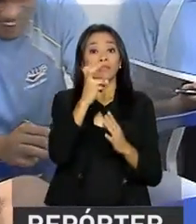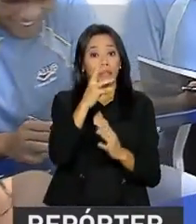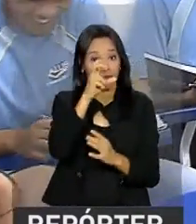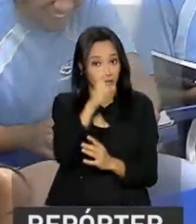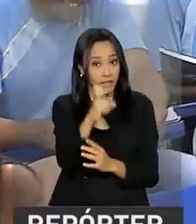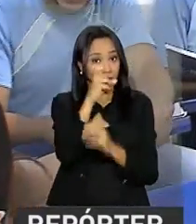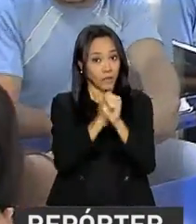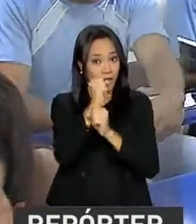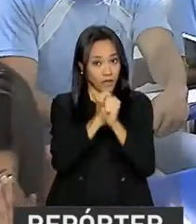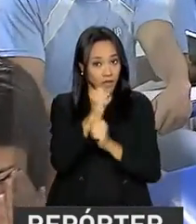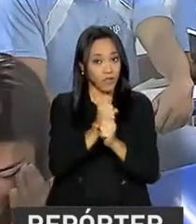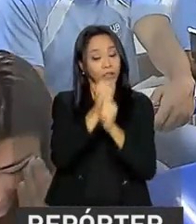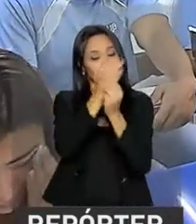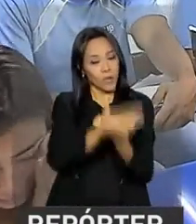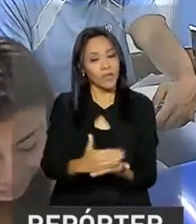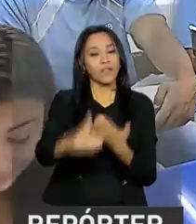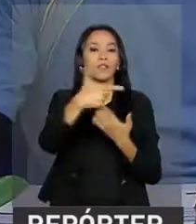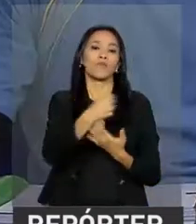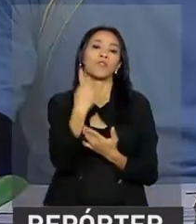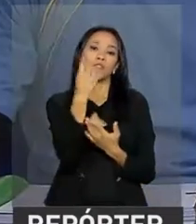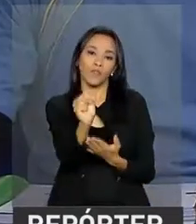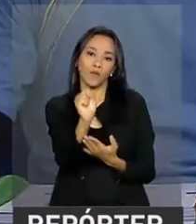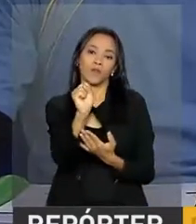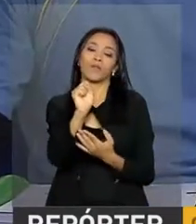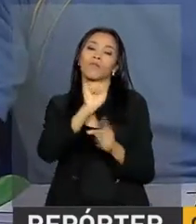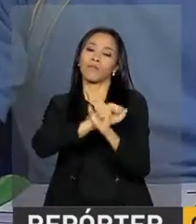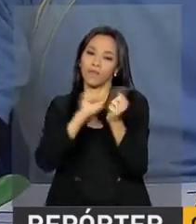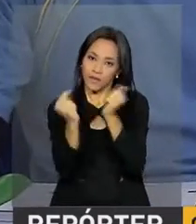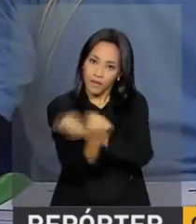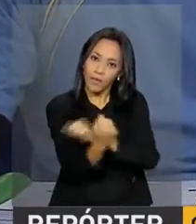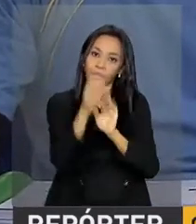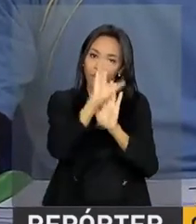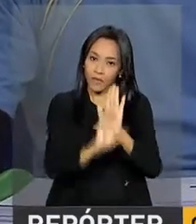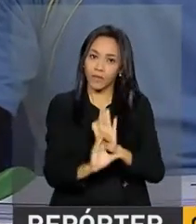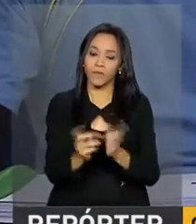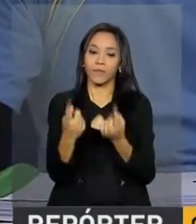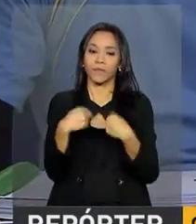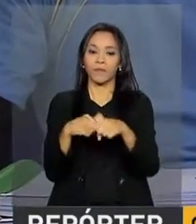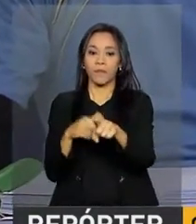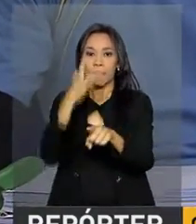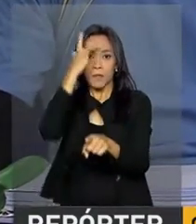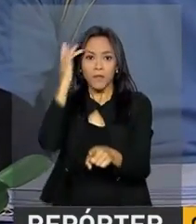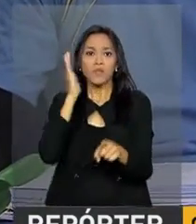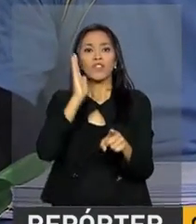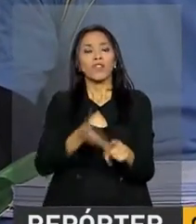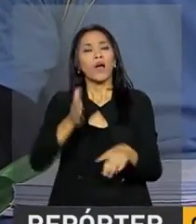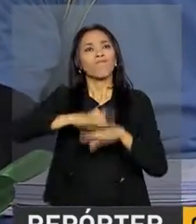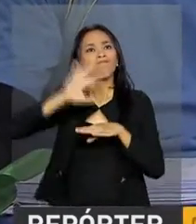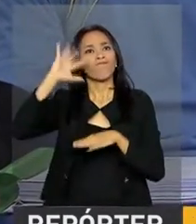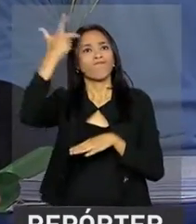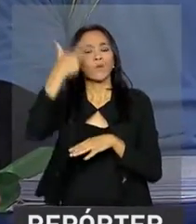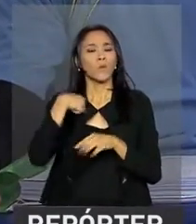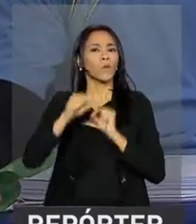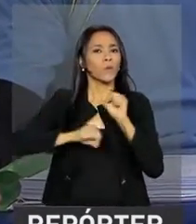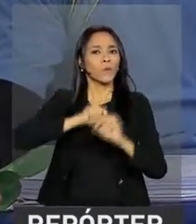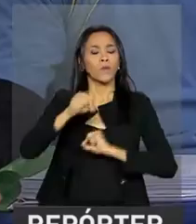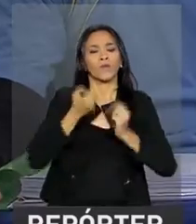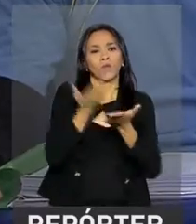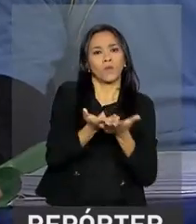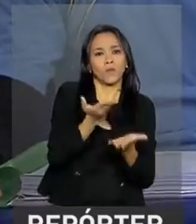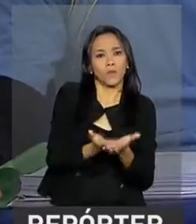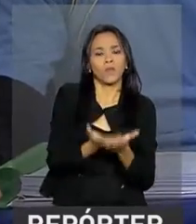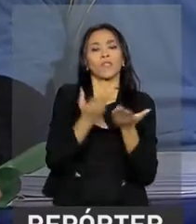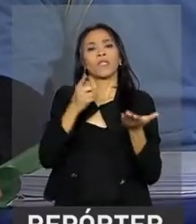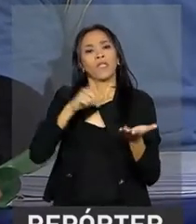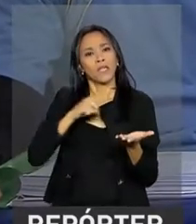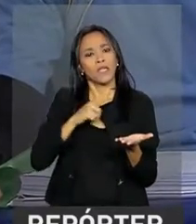2018 para se adaptarem pessoas que já estão decididos sobre o que elas querem encostar não podem ter